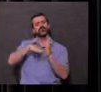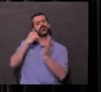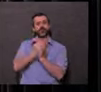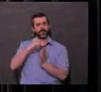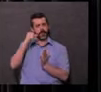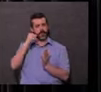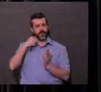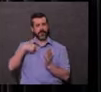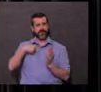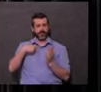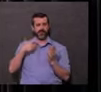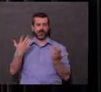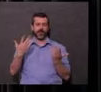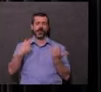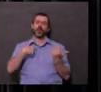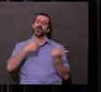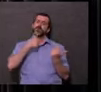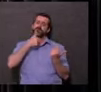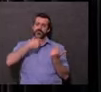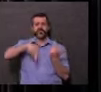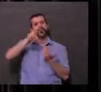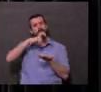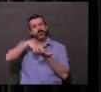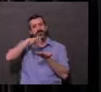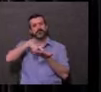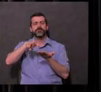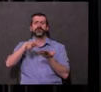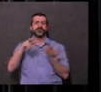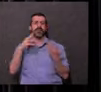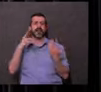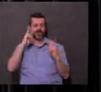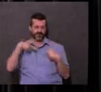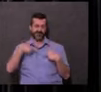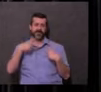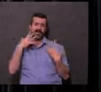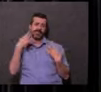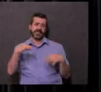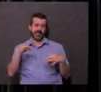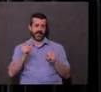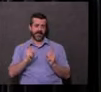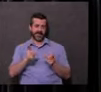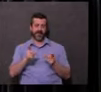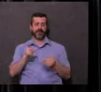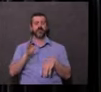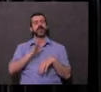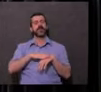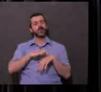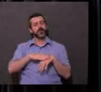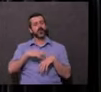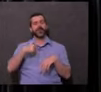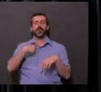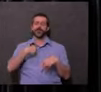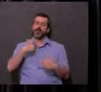Tomar a decisão de ser peregrino é sinal de humildade, pois reforça a certeza da nossa